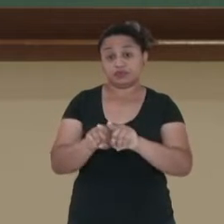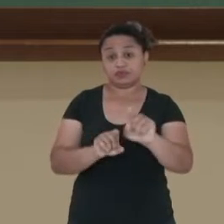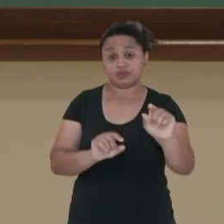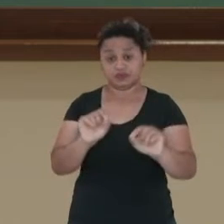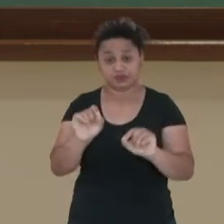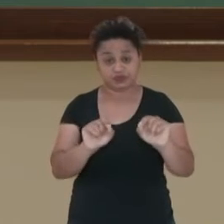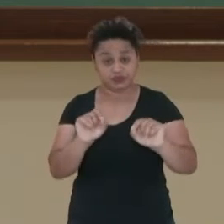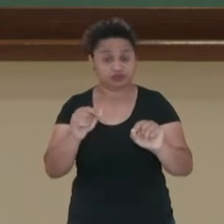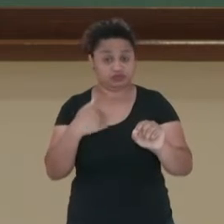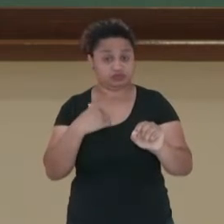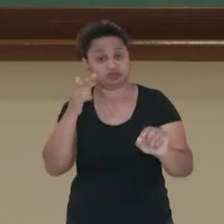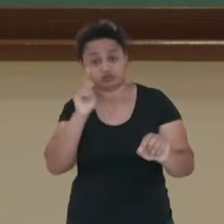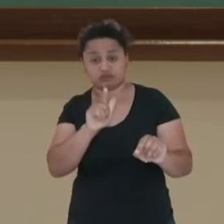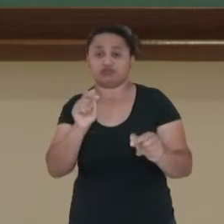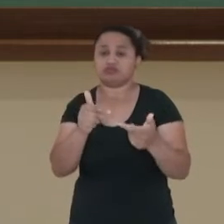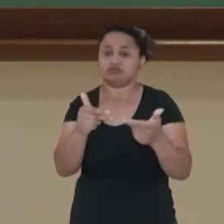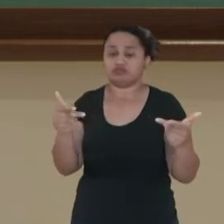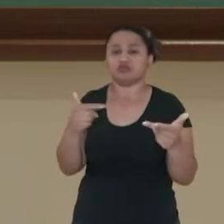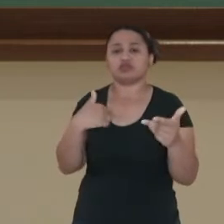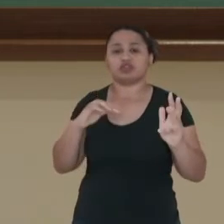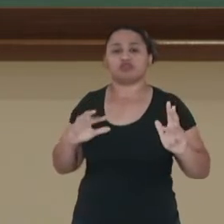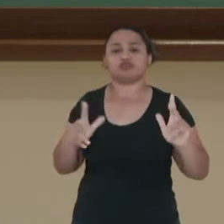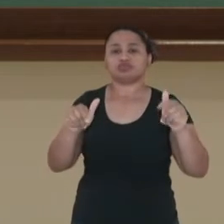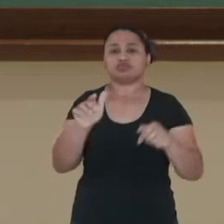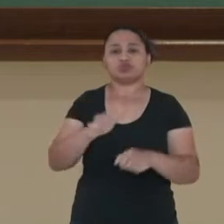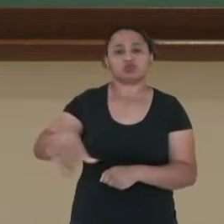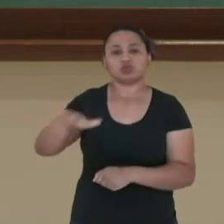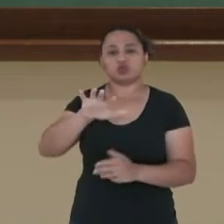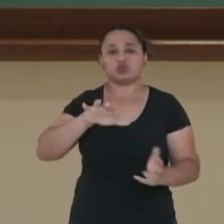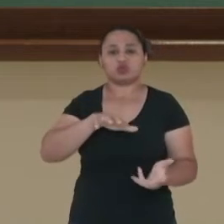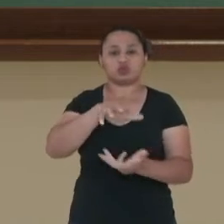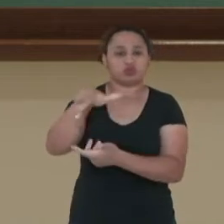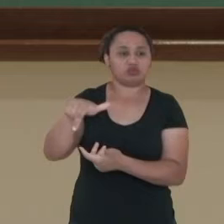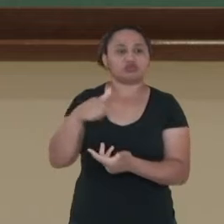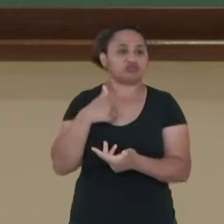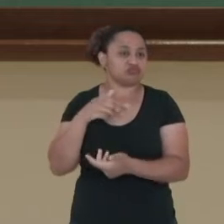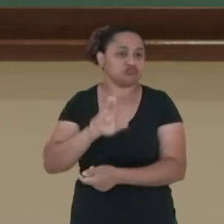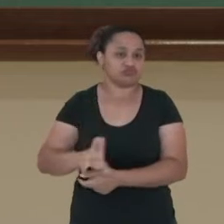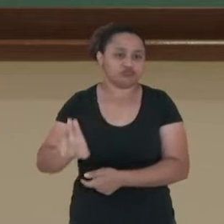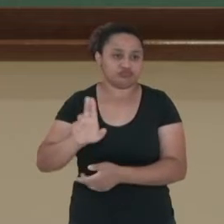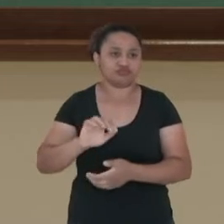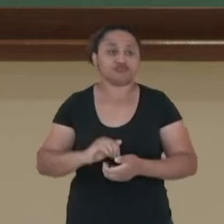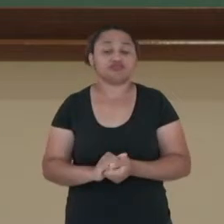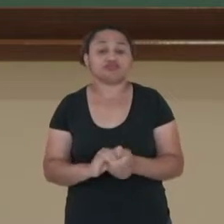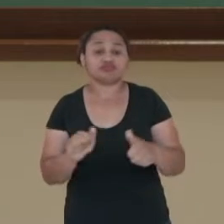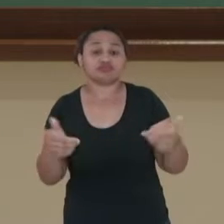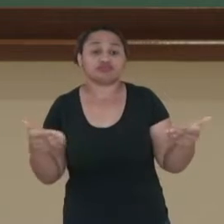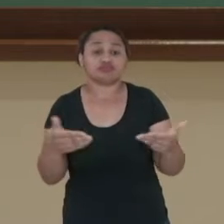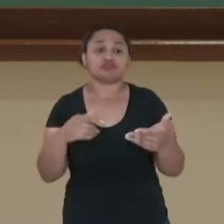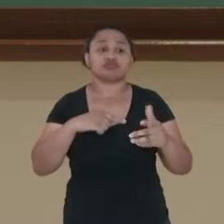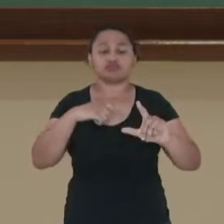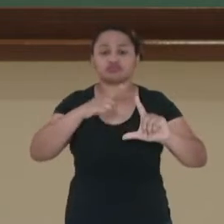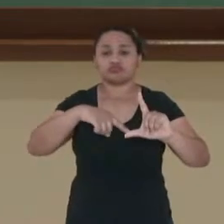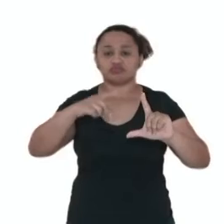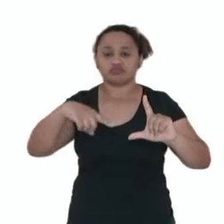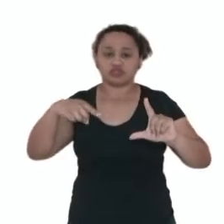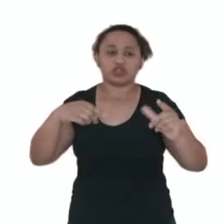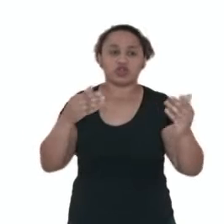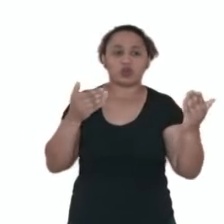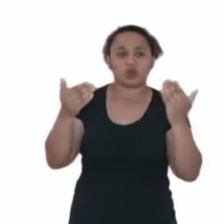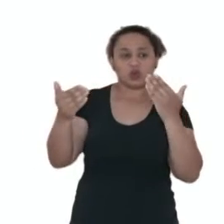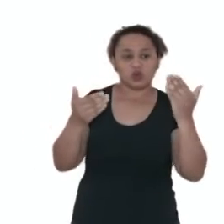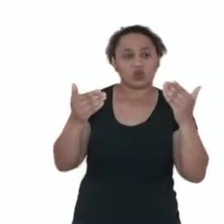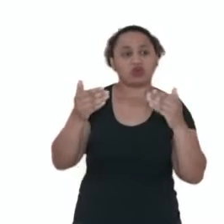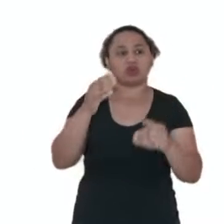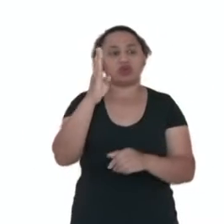prover, né, com recursos para toda essa demanda mundial. Vamos aqui num gráfico, né, fazendo uma comparação entre